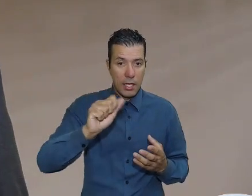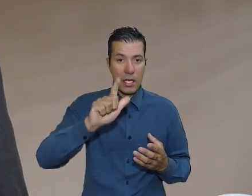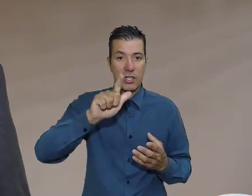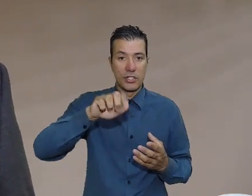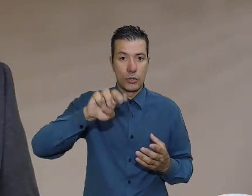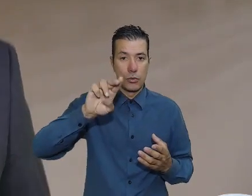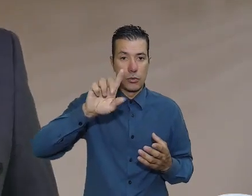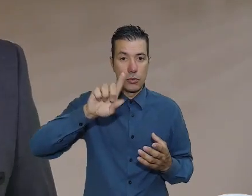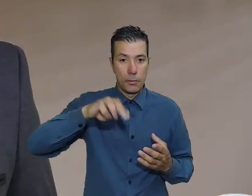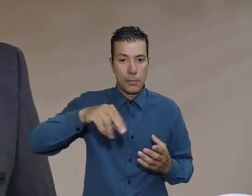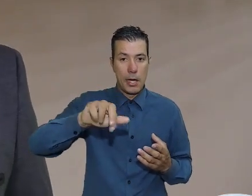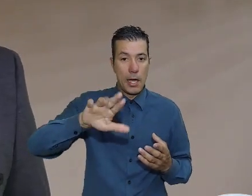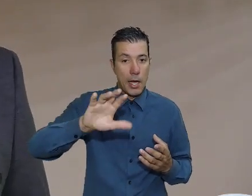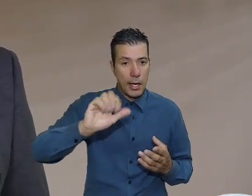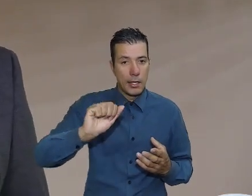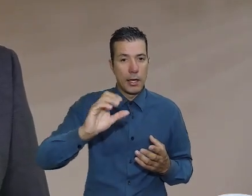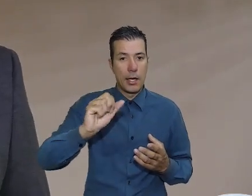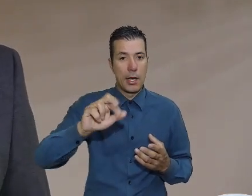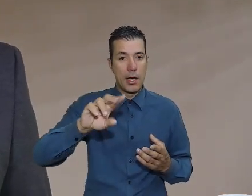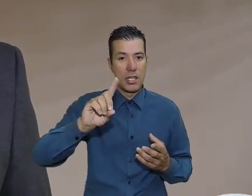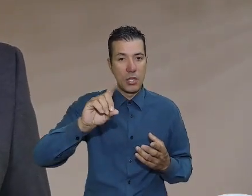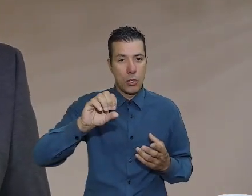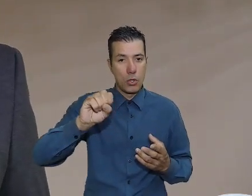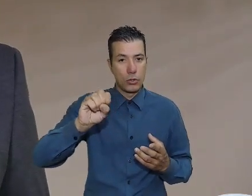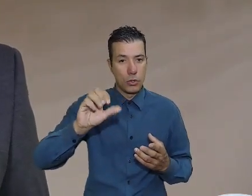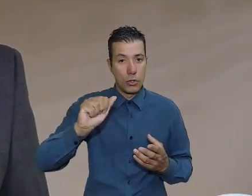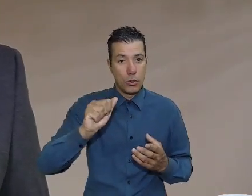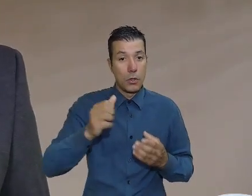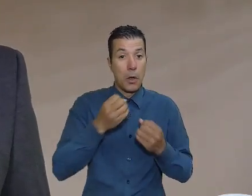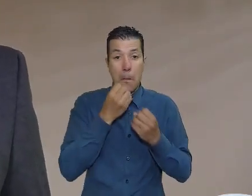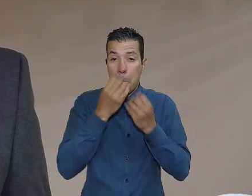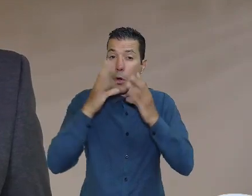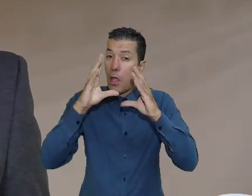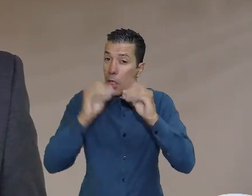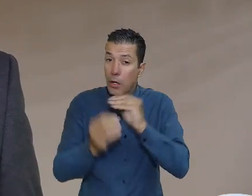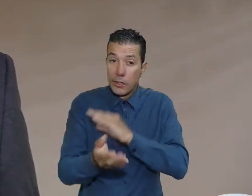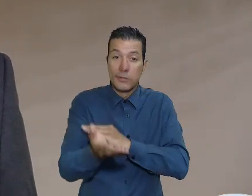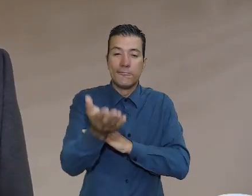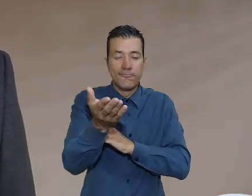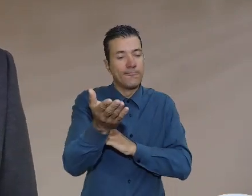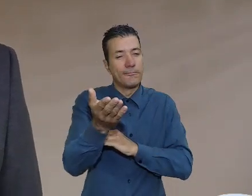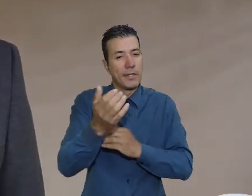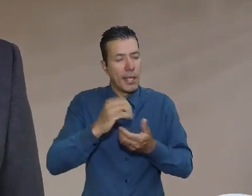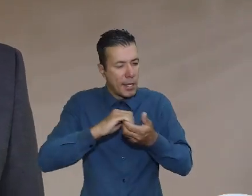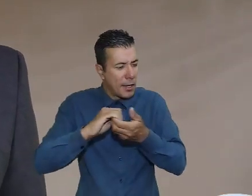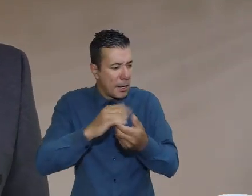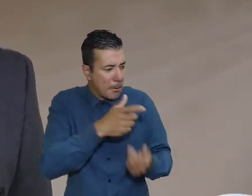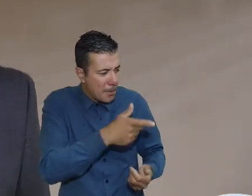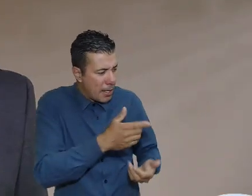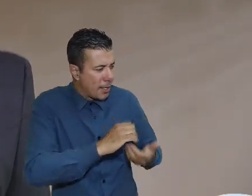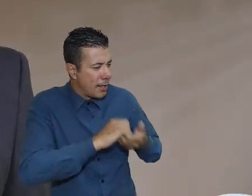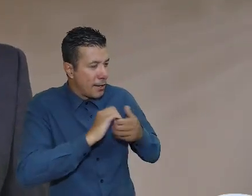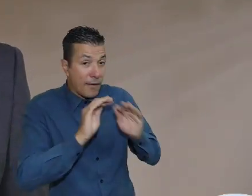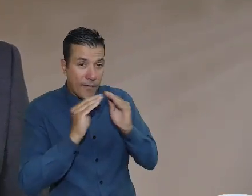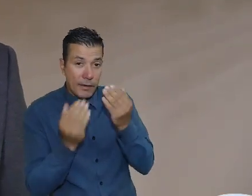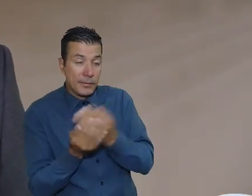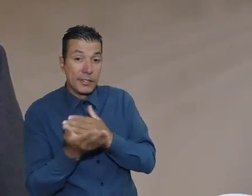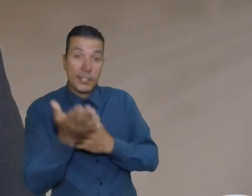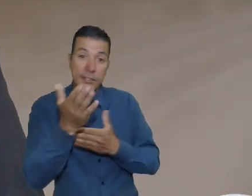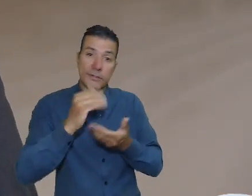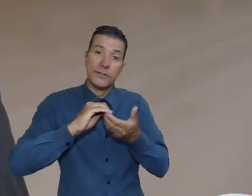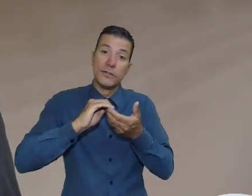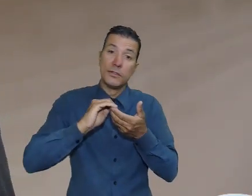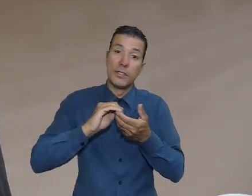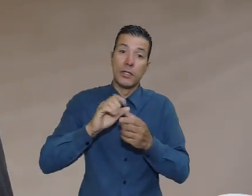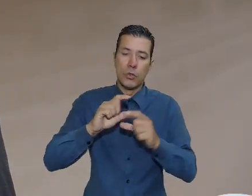Gilmara Cardoso. Então eu quero convidar a você a estender uma boa noite a quem está pertinho de você e a todos nós também, através